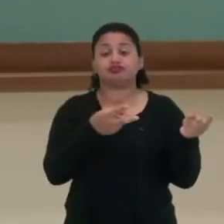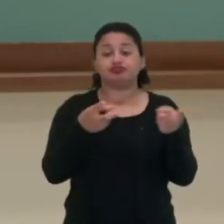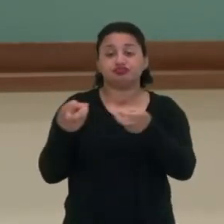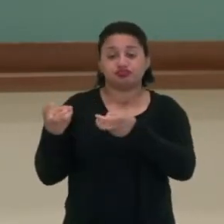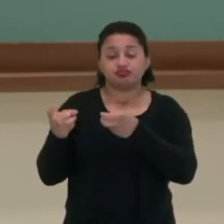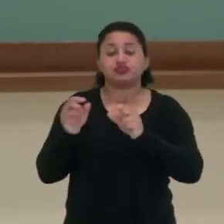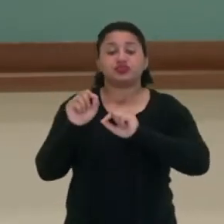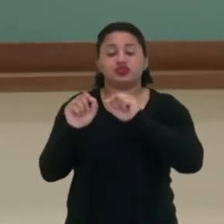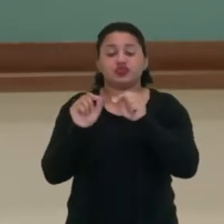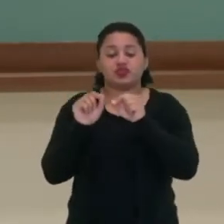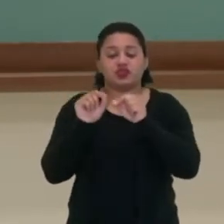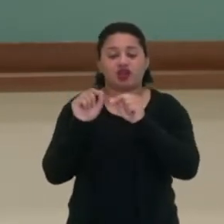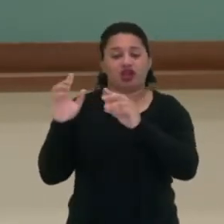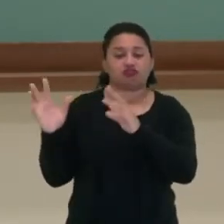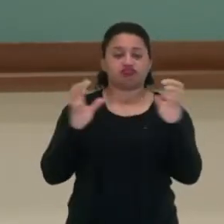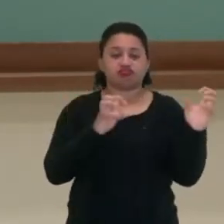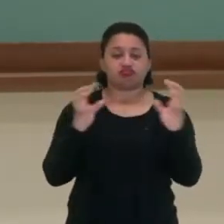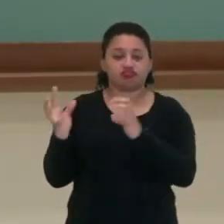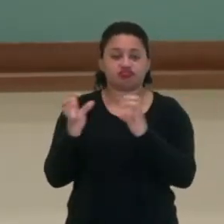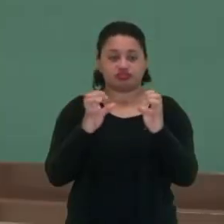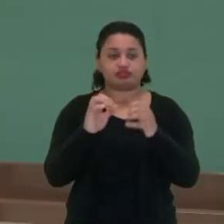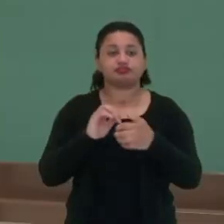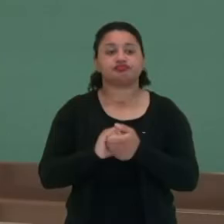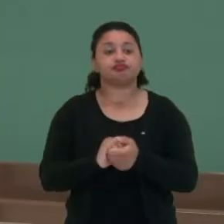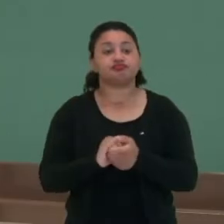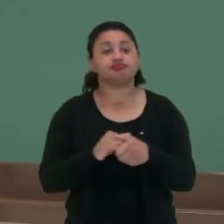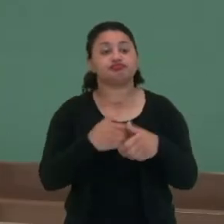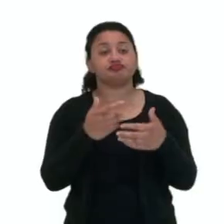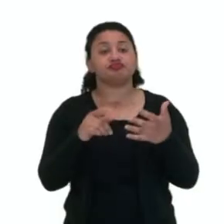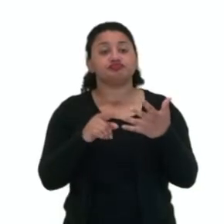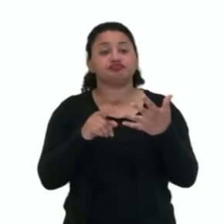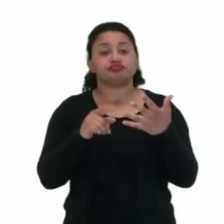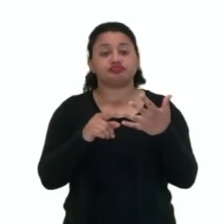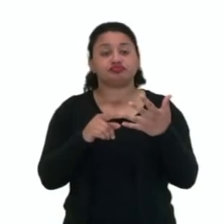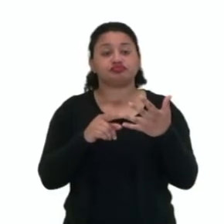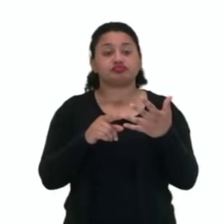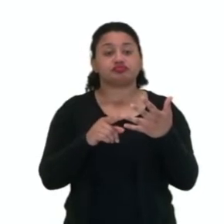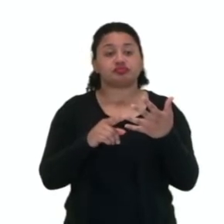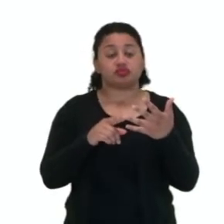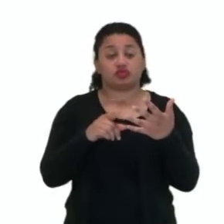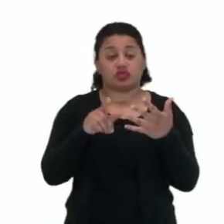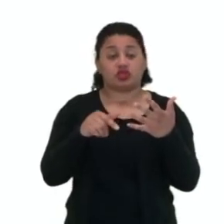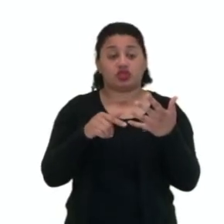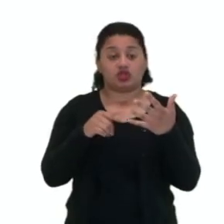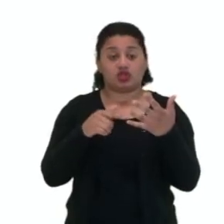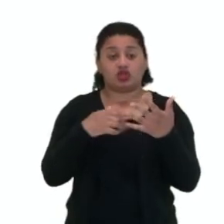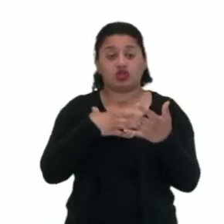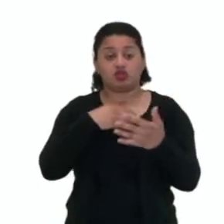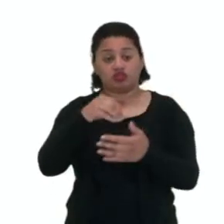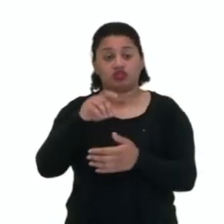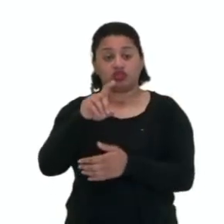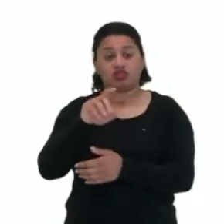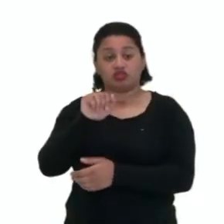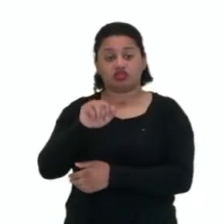gera conflitos. Seguindo aqui, ó, o seu filho, o Shah Mohammad Reza Pahlavi,